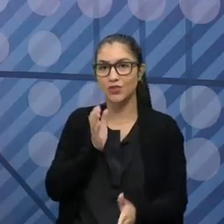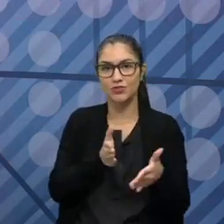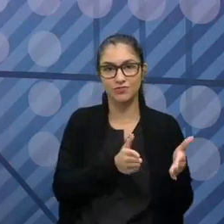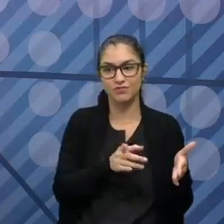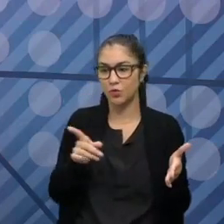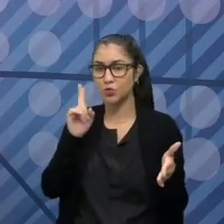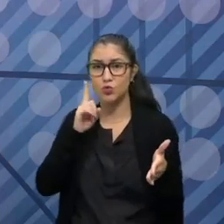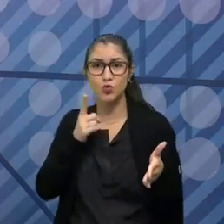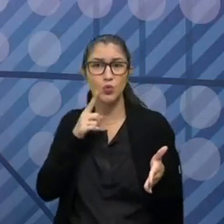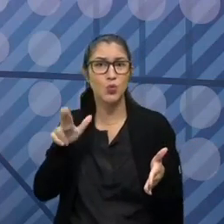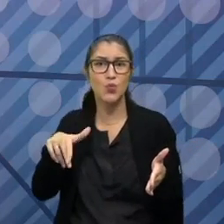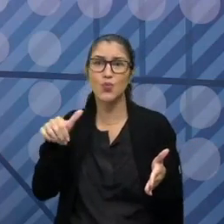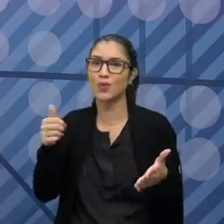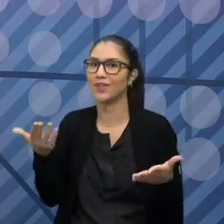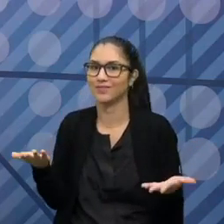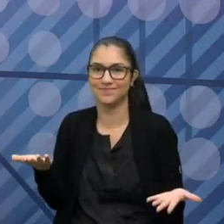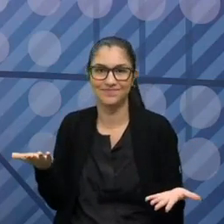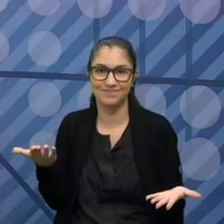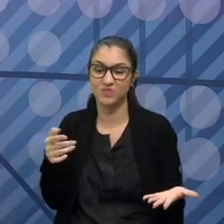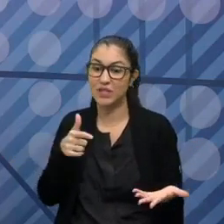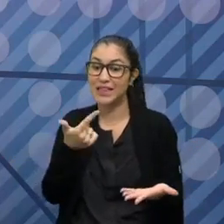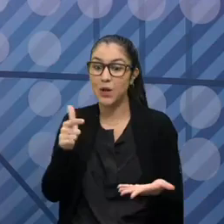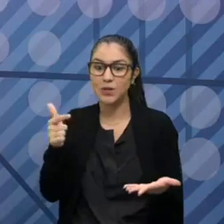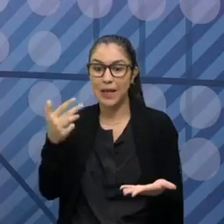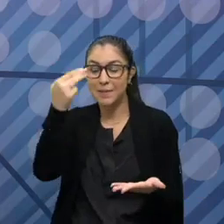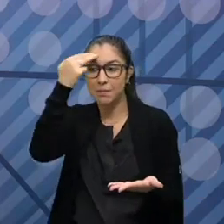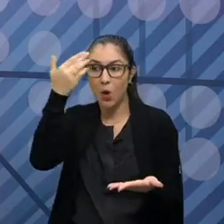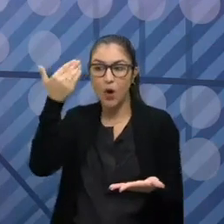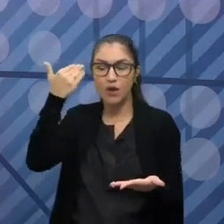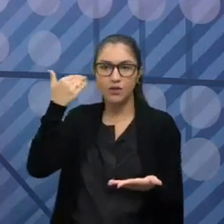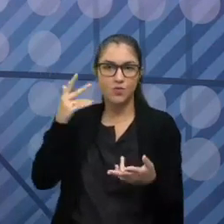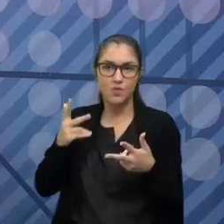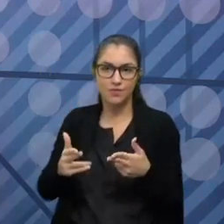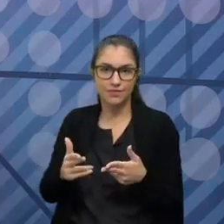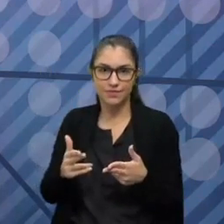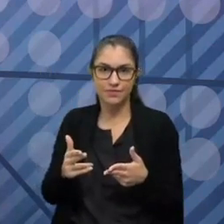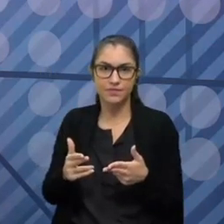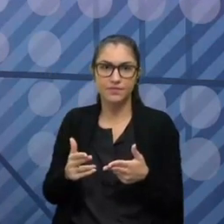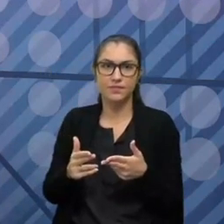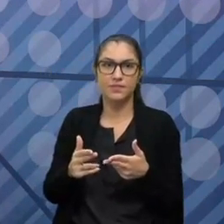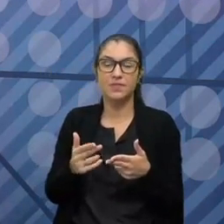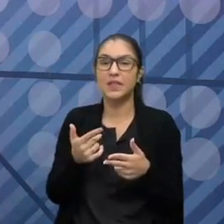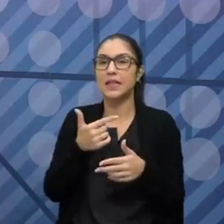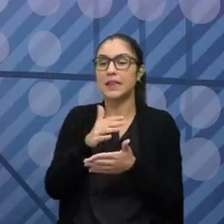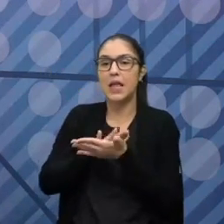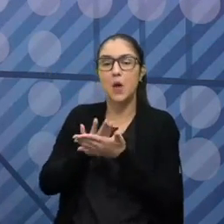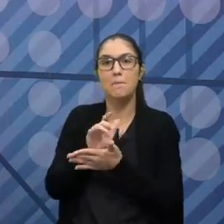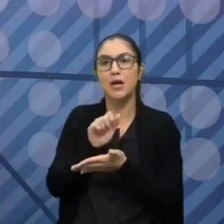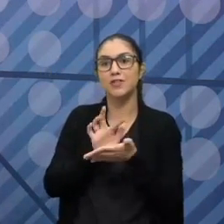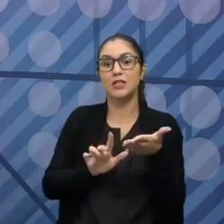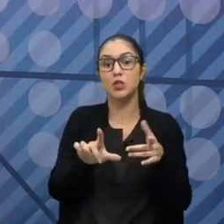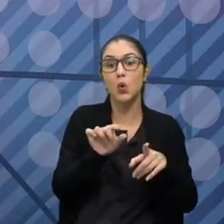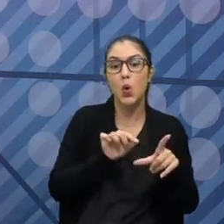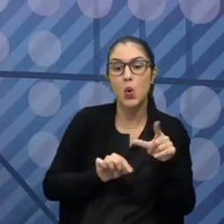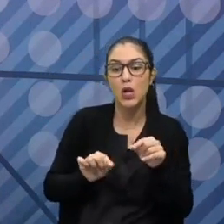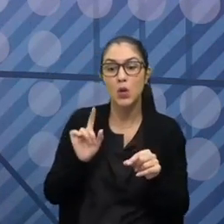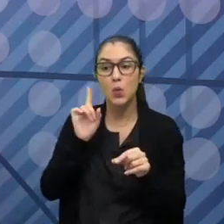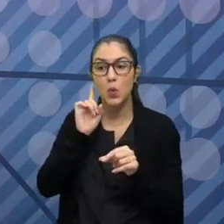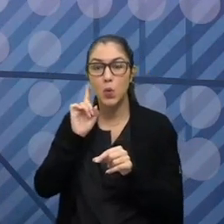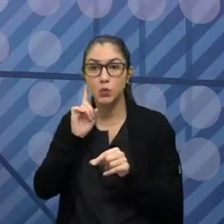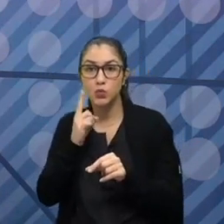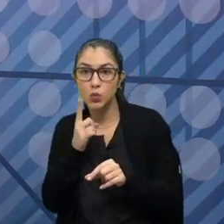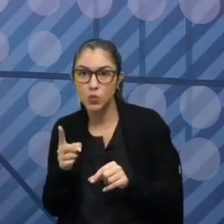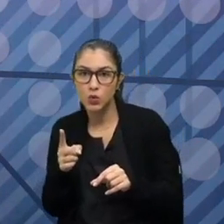não vai fazer isso nunca. Ele não tem essa memória. Então, nenhuma das atividades que nós escolhermos para trabalhar com o aluno